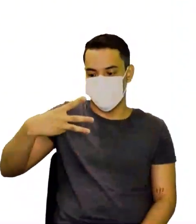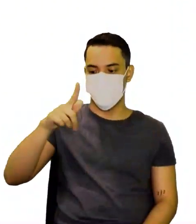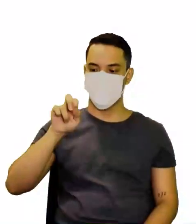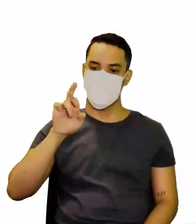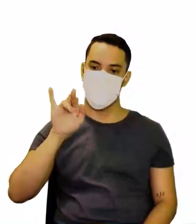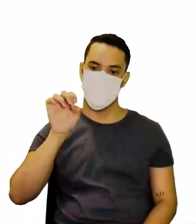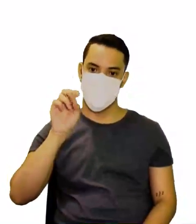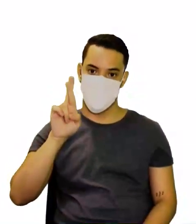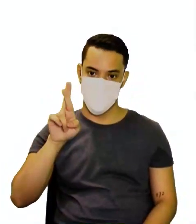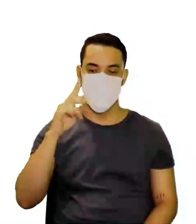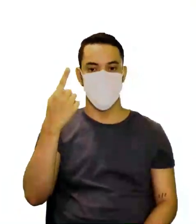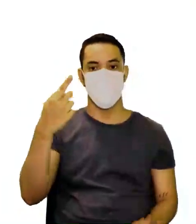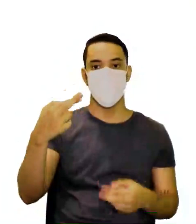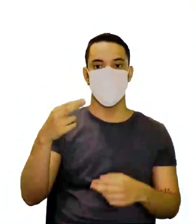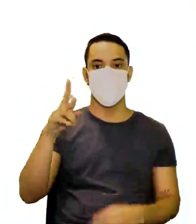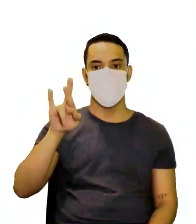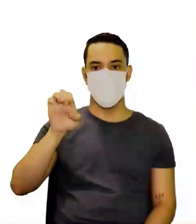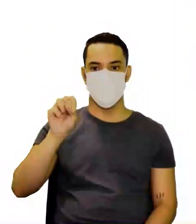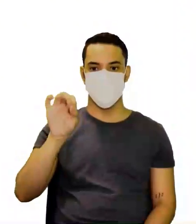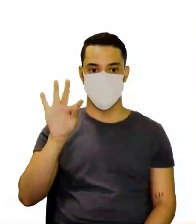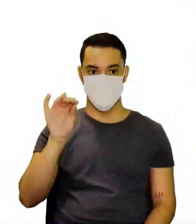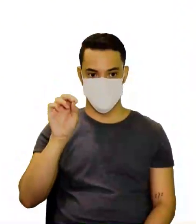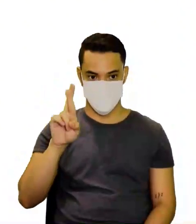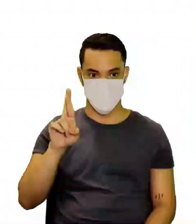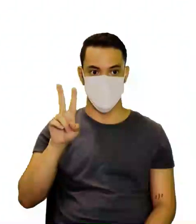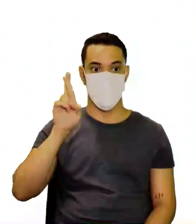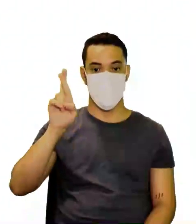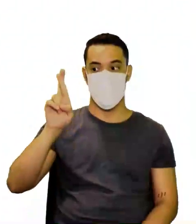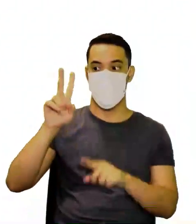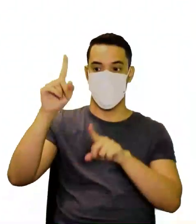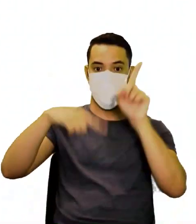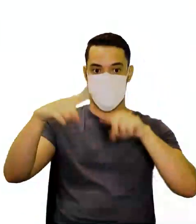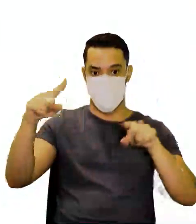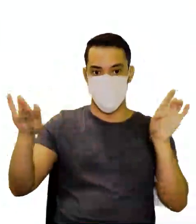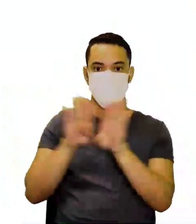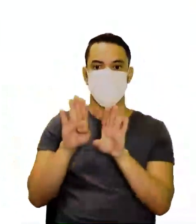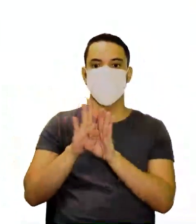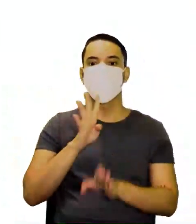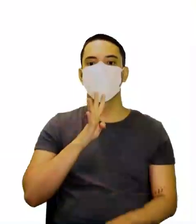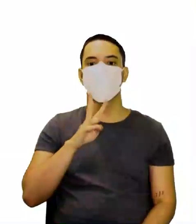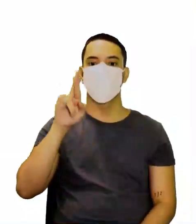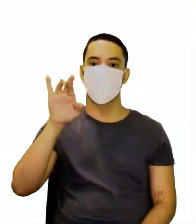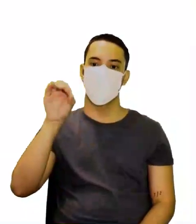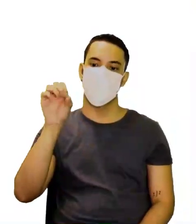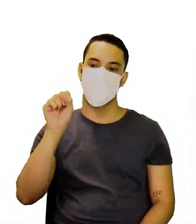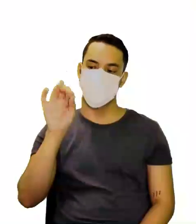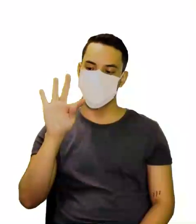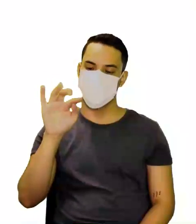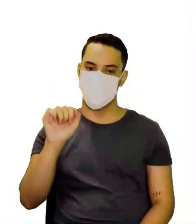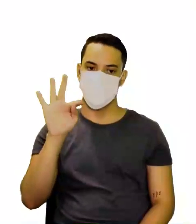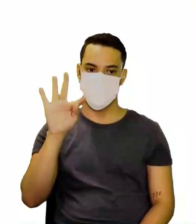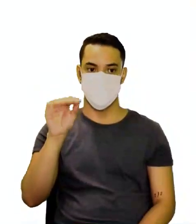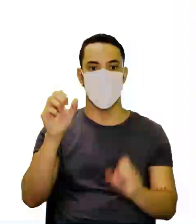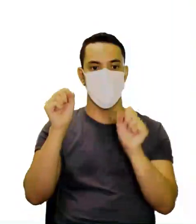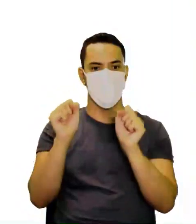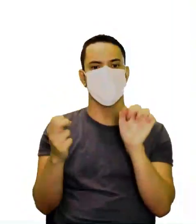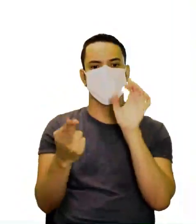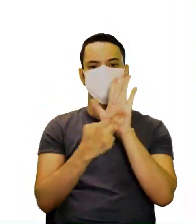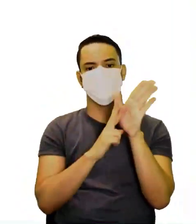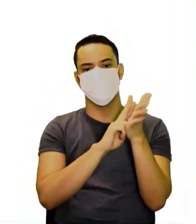Um resistor variável, Rzão, também conhecido como reostato, pode assumir